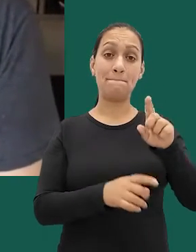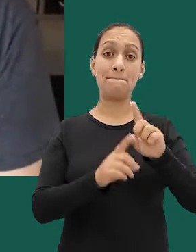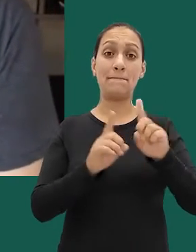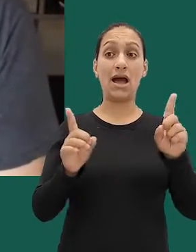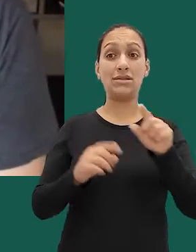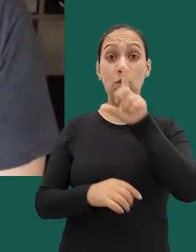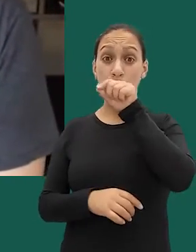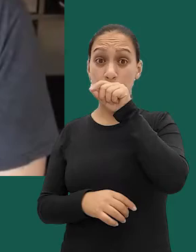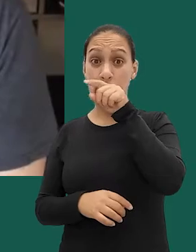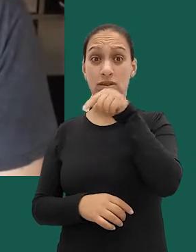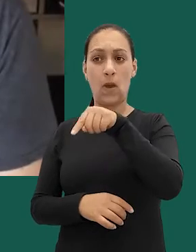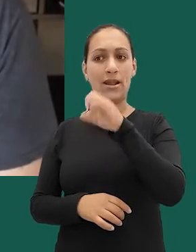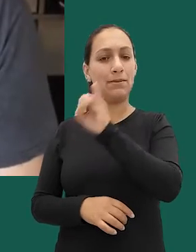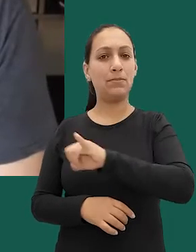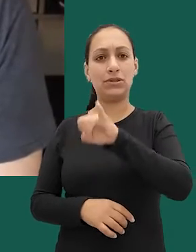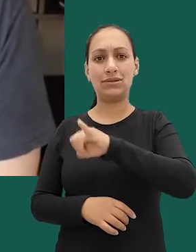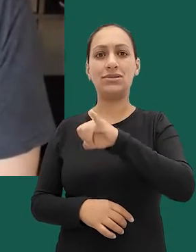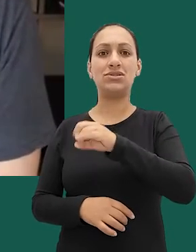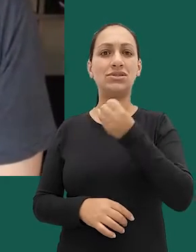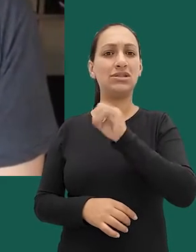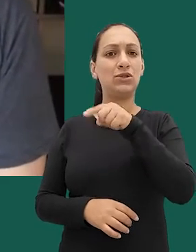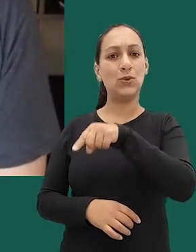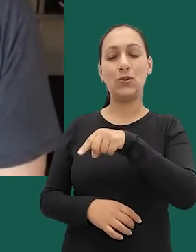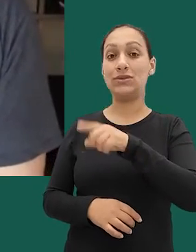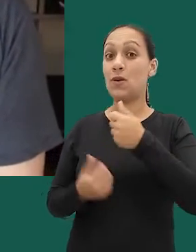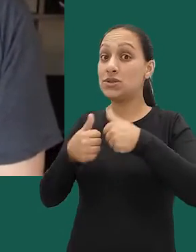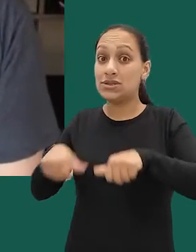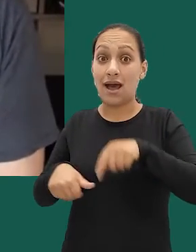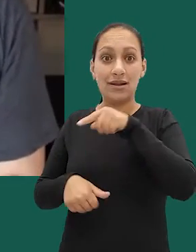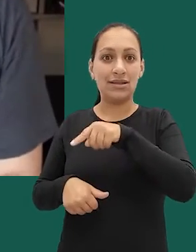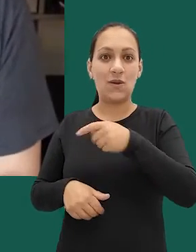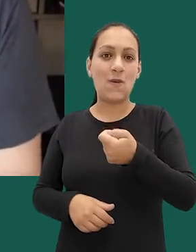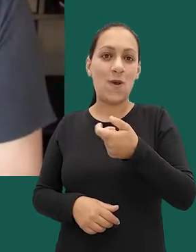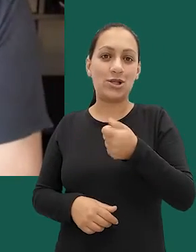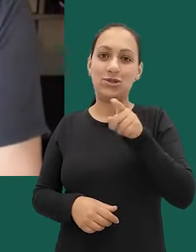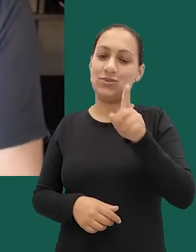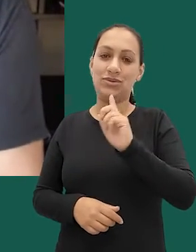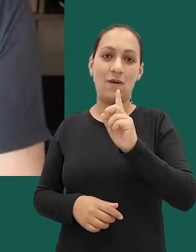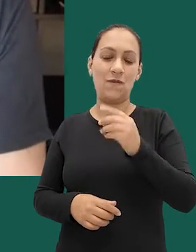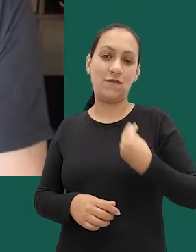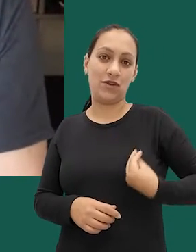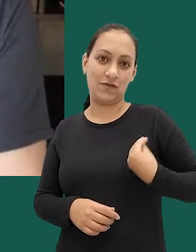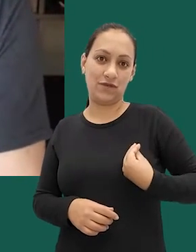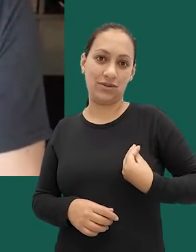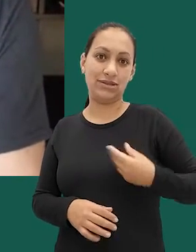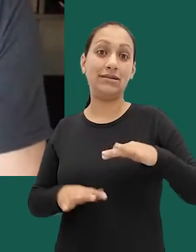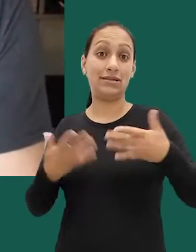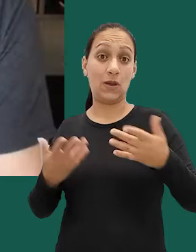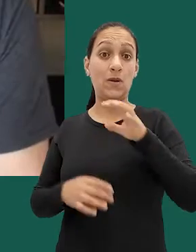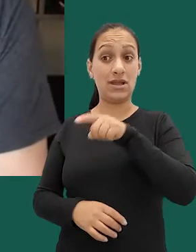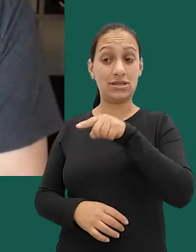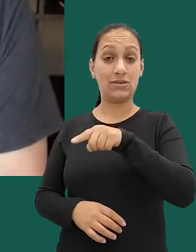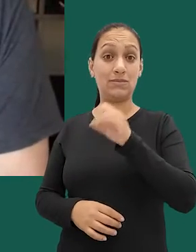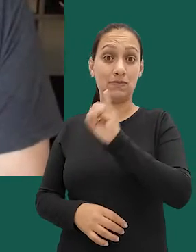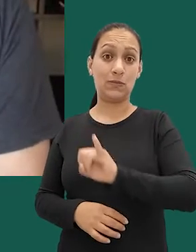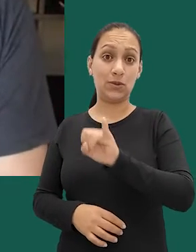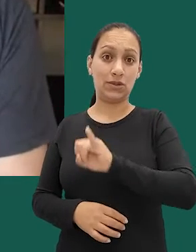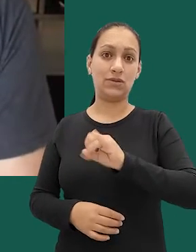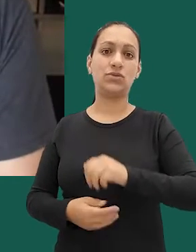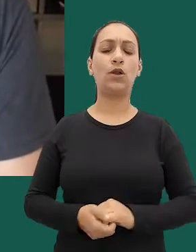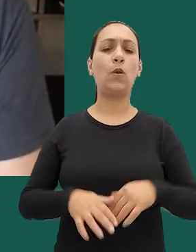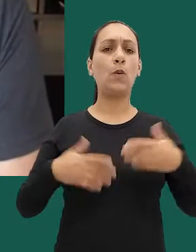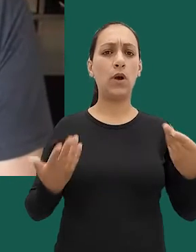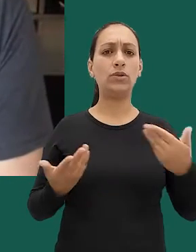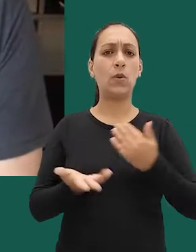essencial, é crucial. Se você não está no Twitter, você quase não existe nesse meio. Então isso é muito importante. E quando eu comecei a